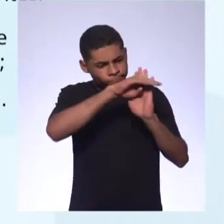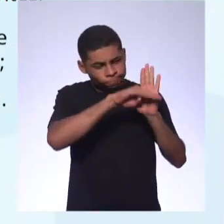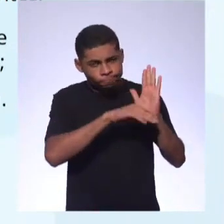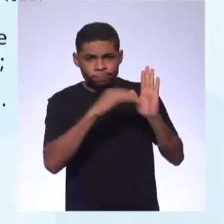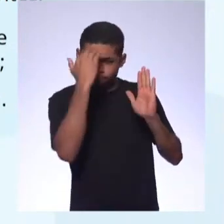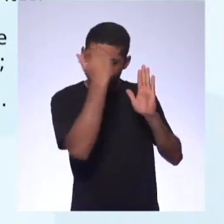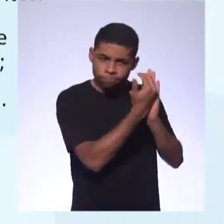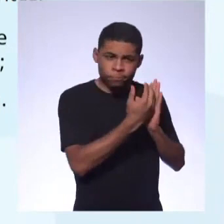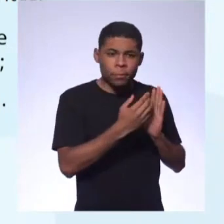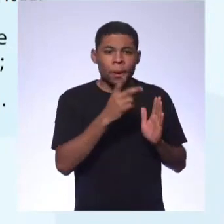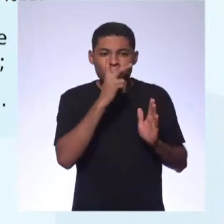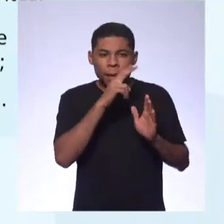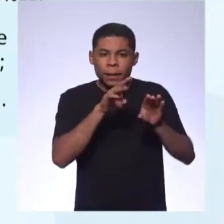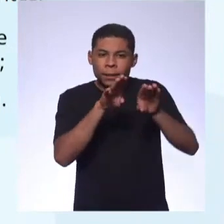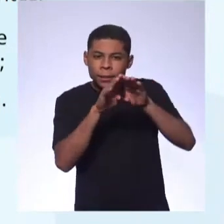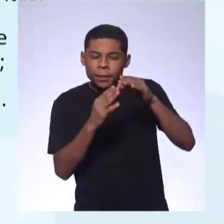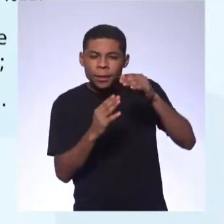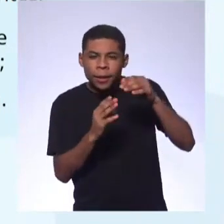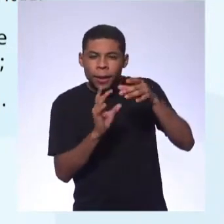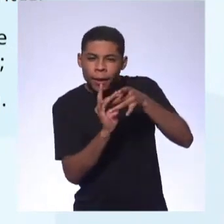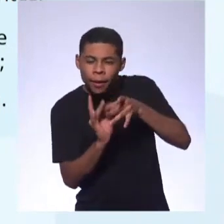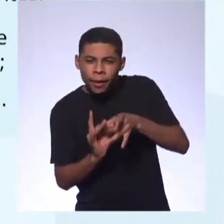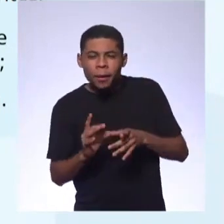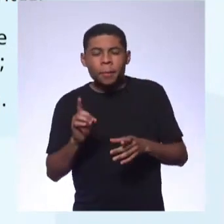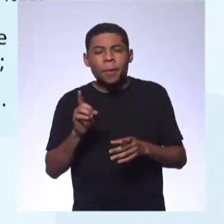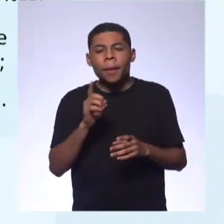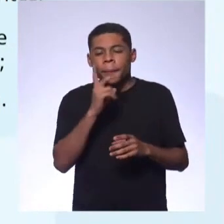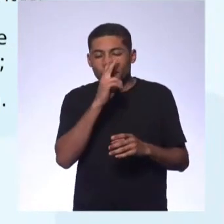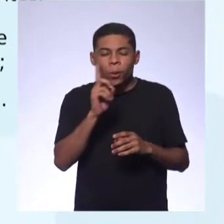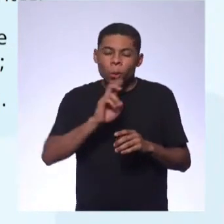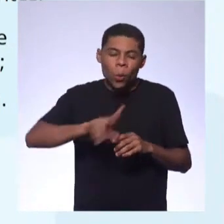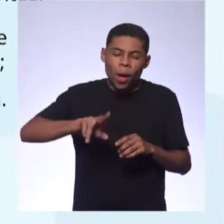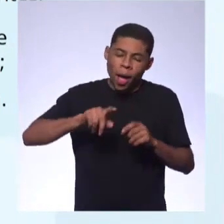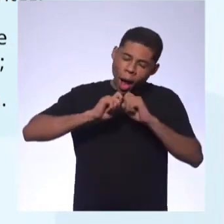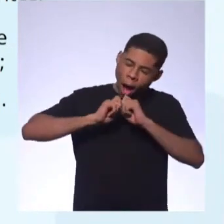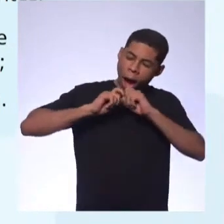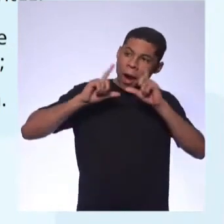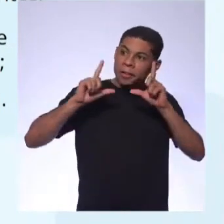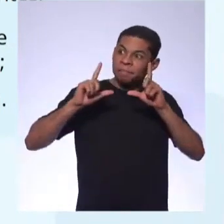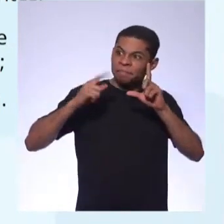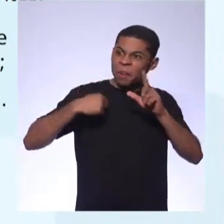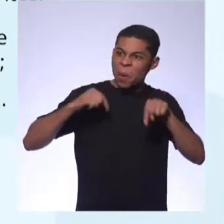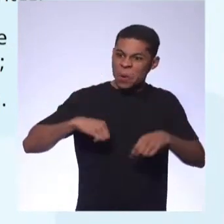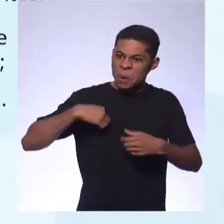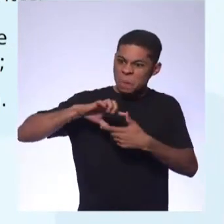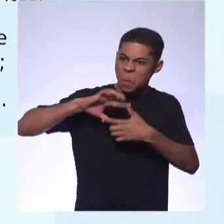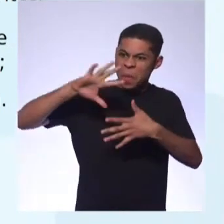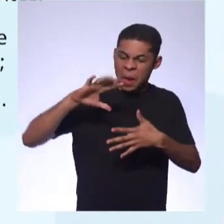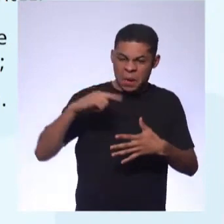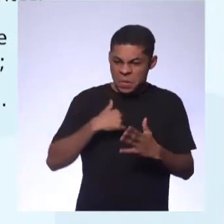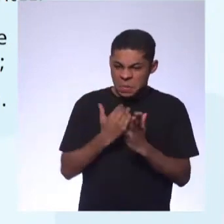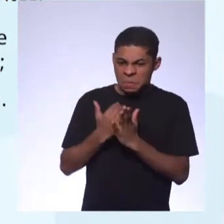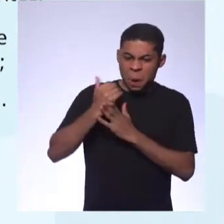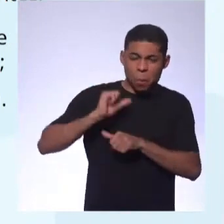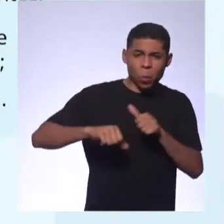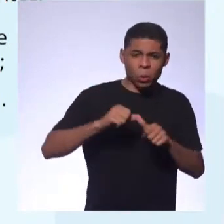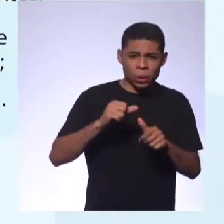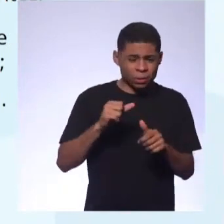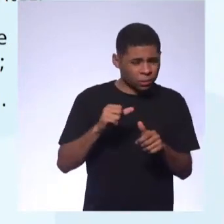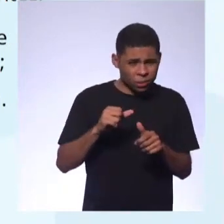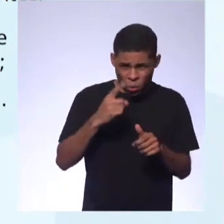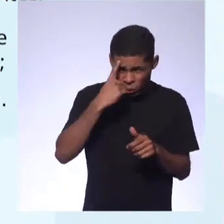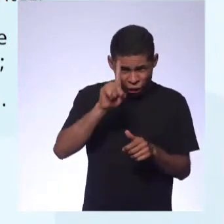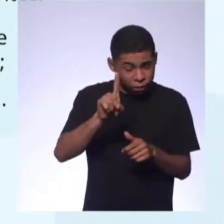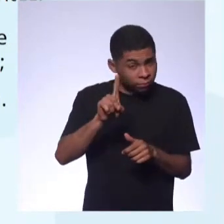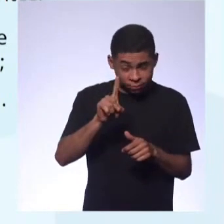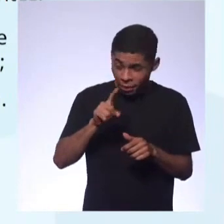rimas, apesar de ser moderno, é que a gente fala, não é? Você não acorda numa manhã e fala assim, vou ser moderno hoje. É uma tendência que vai se construindo,